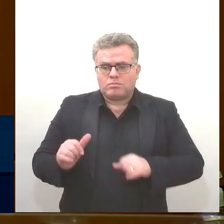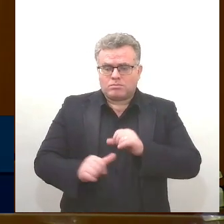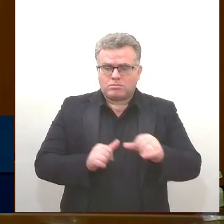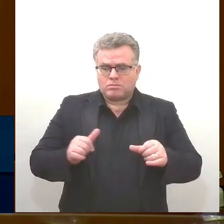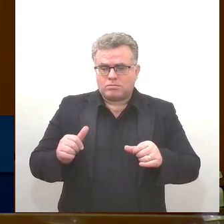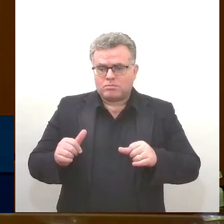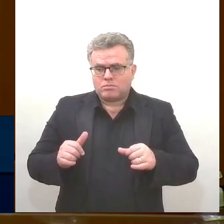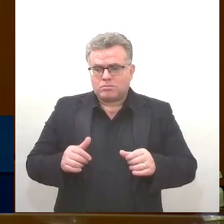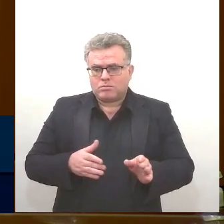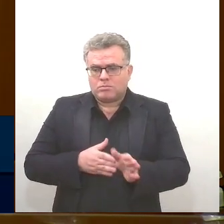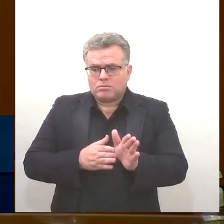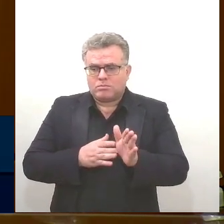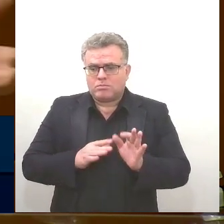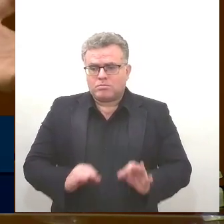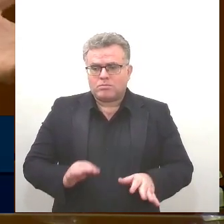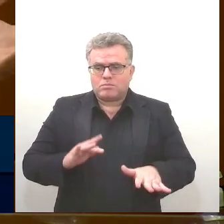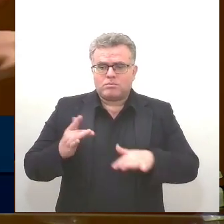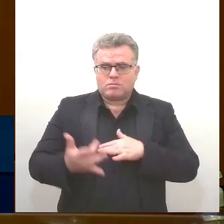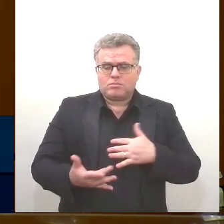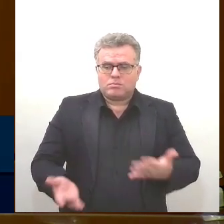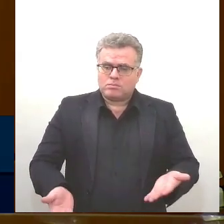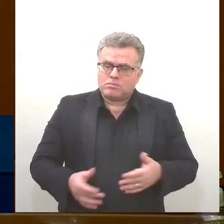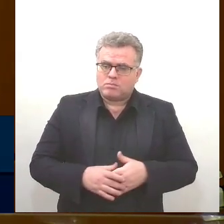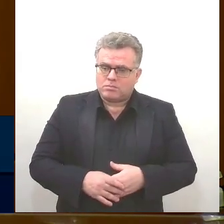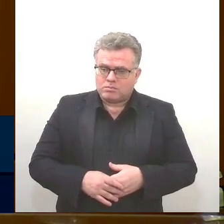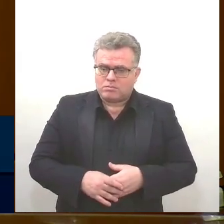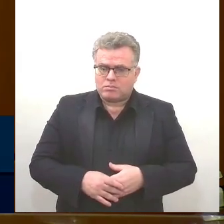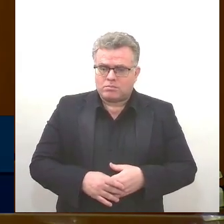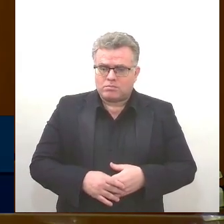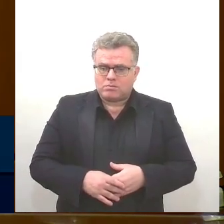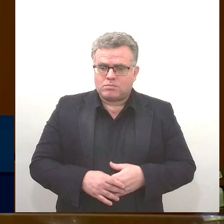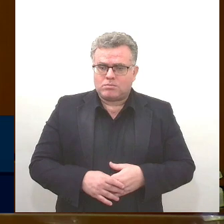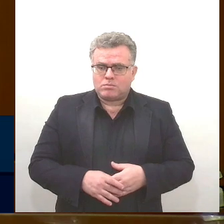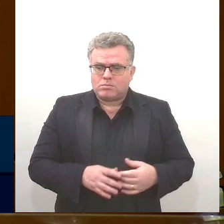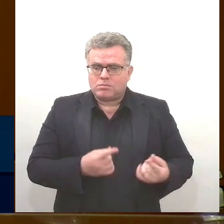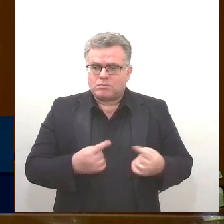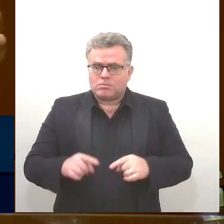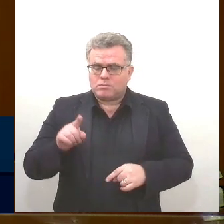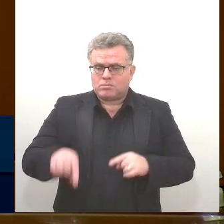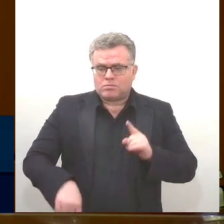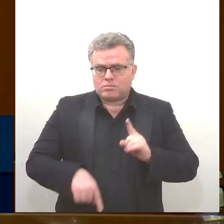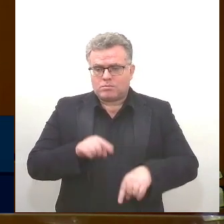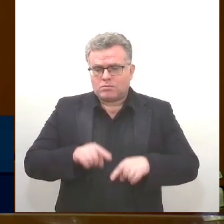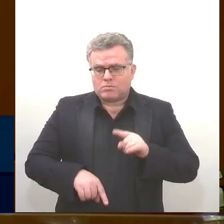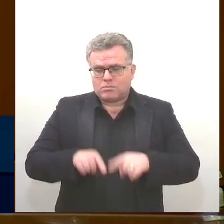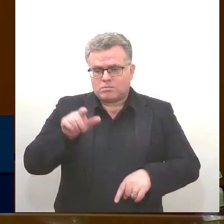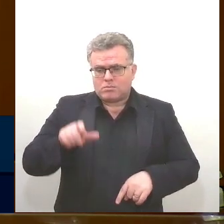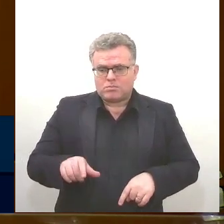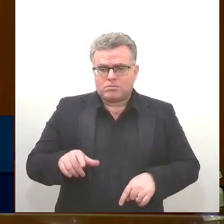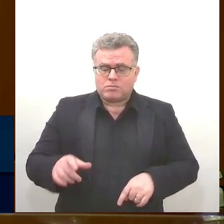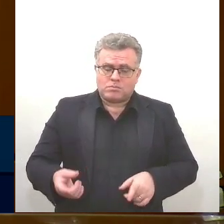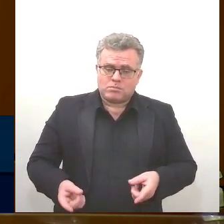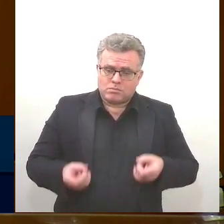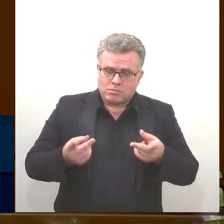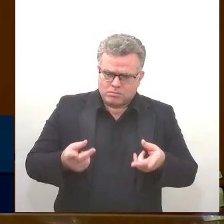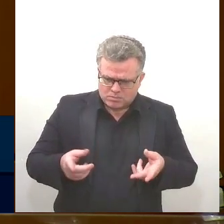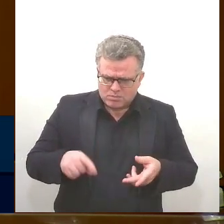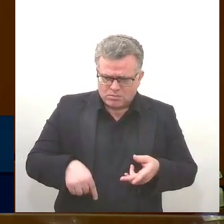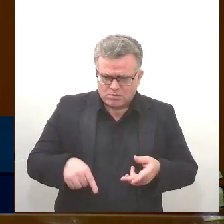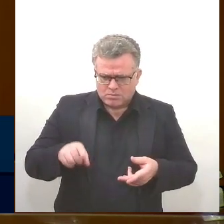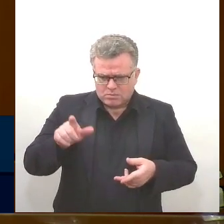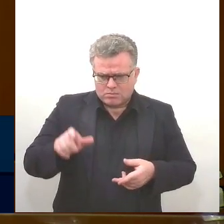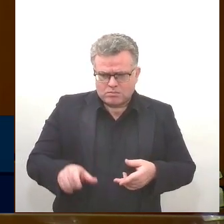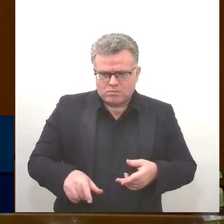redes sociais achando que a pessoa é uma mercadoria e o interessante deputada linda eu não conhecia